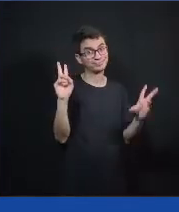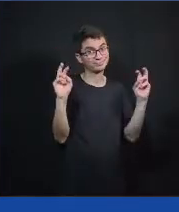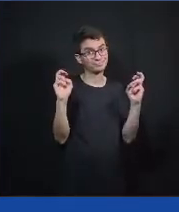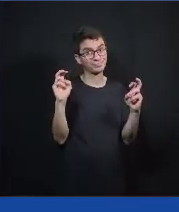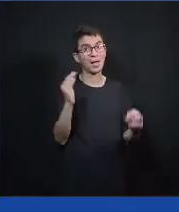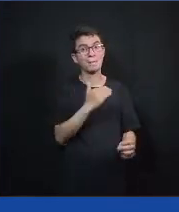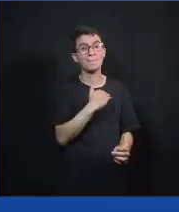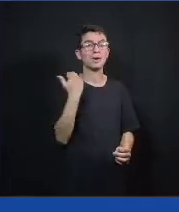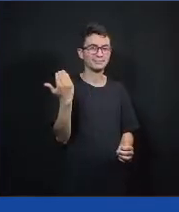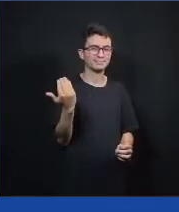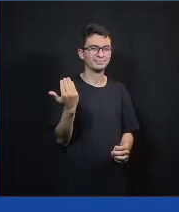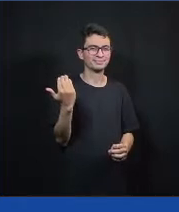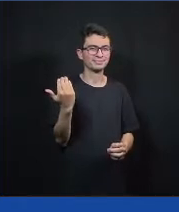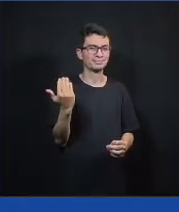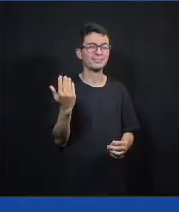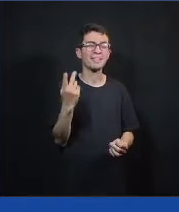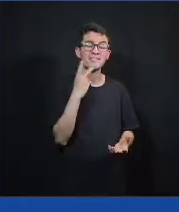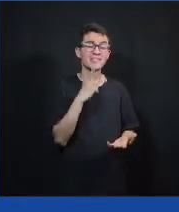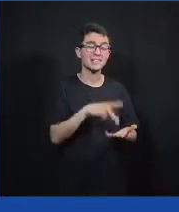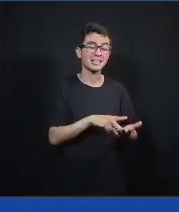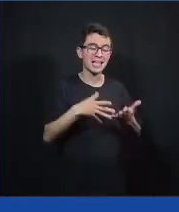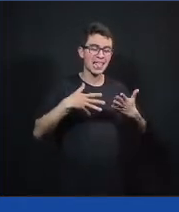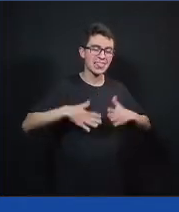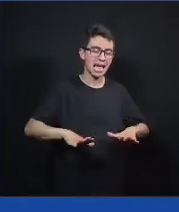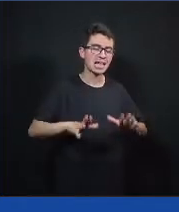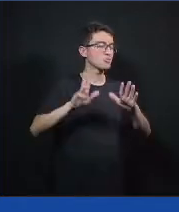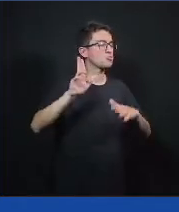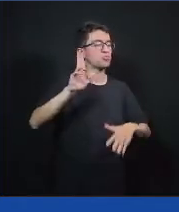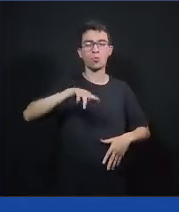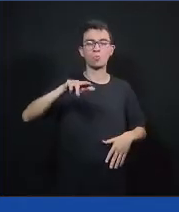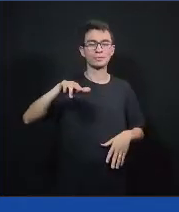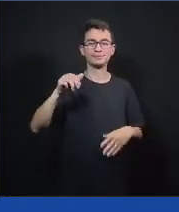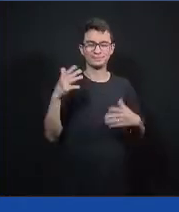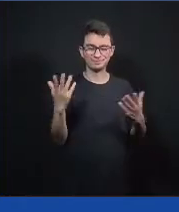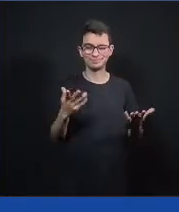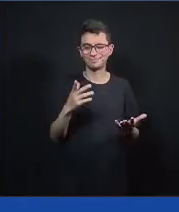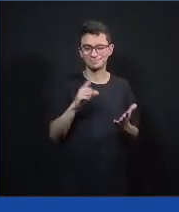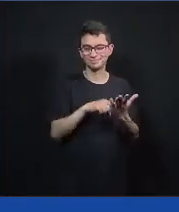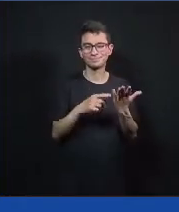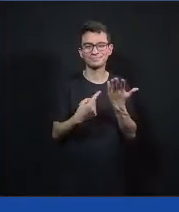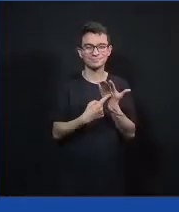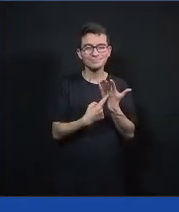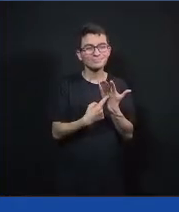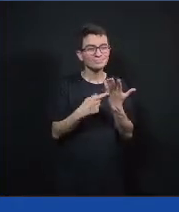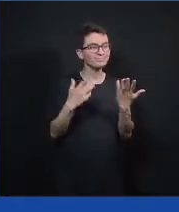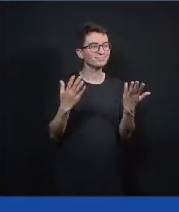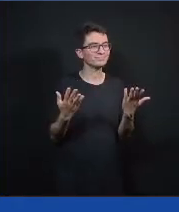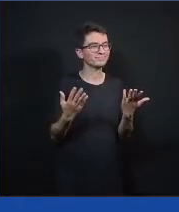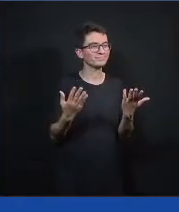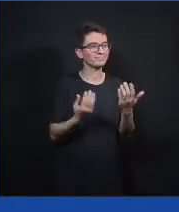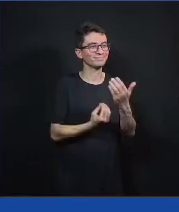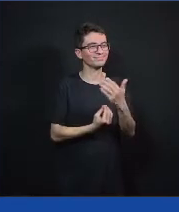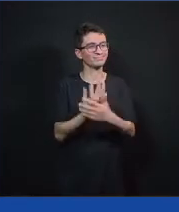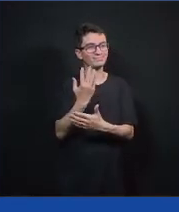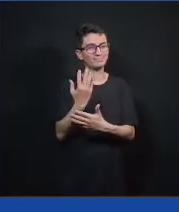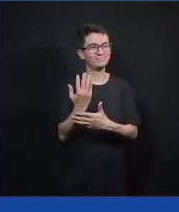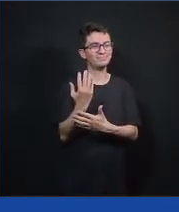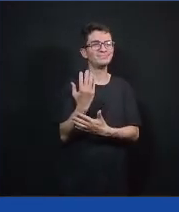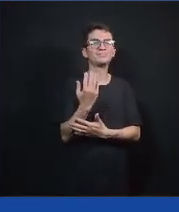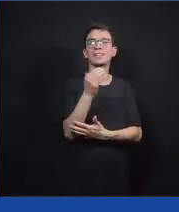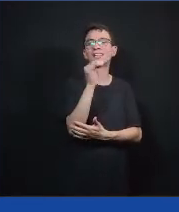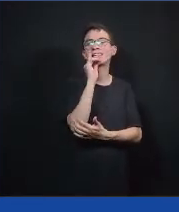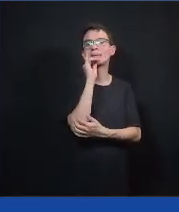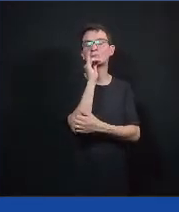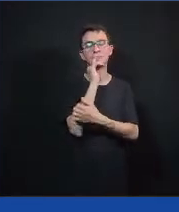na verdade, elas nunca nascem. Então, a gente escuta muito falar de projetos que são